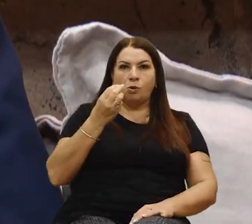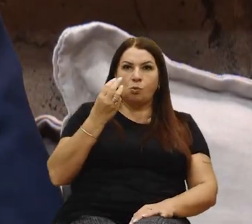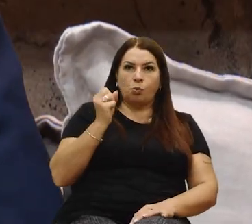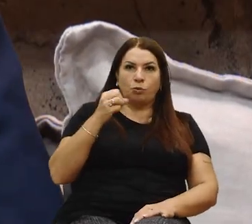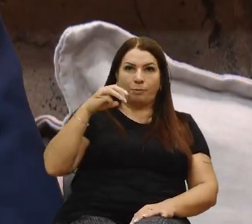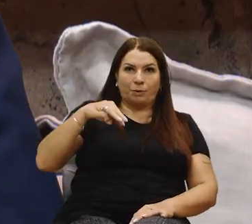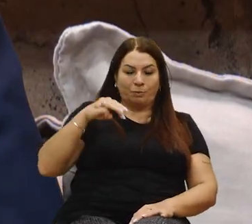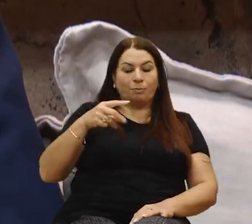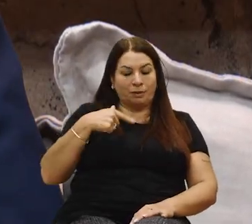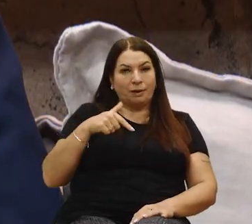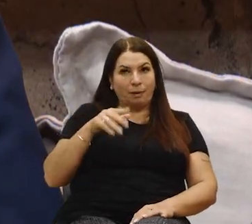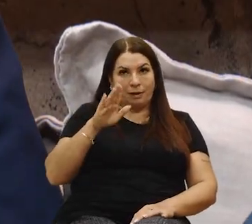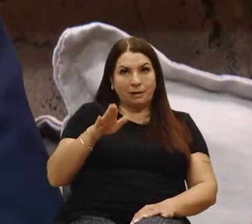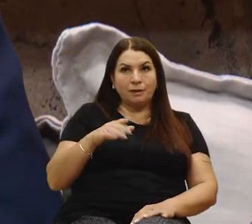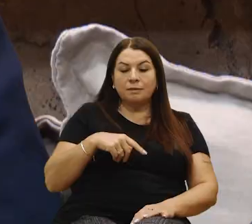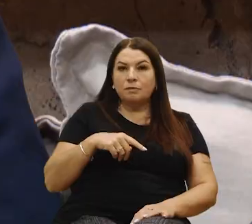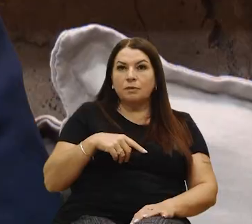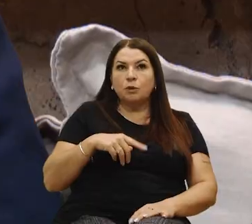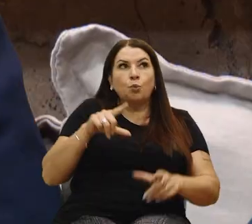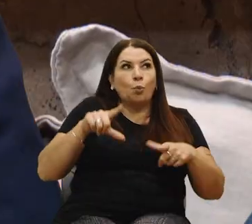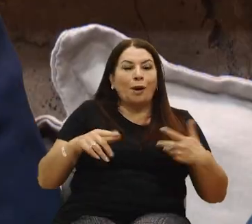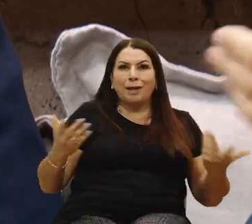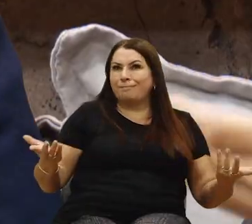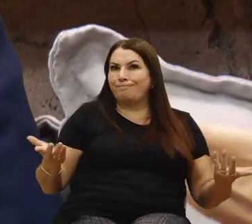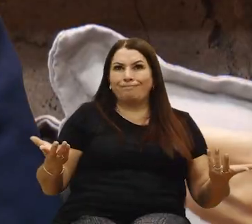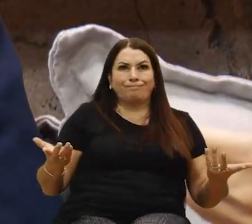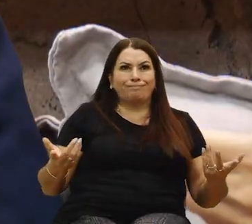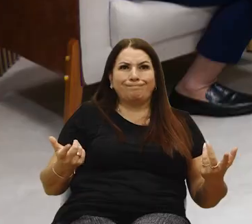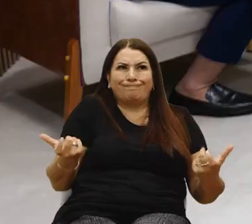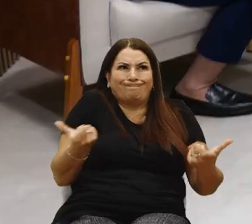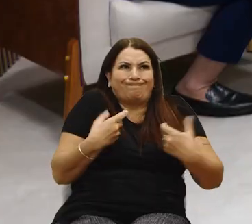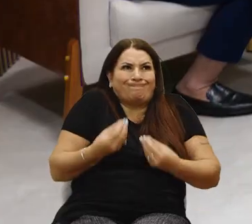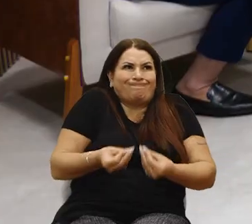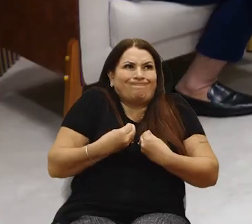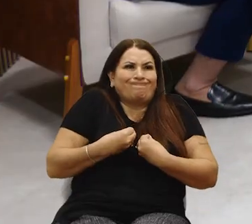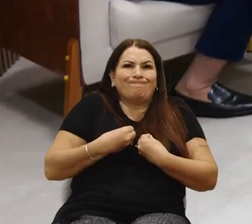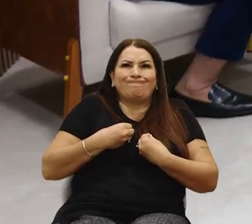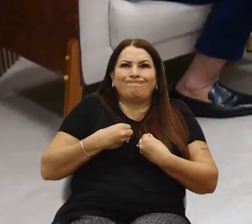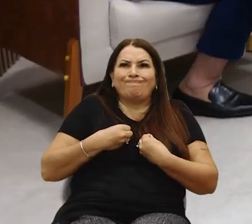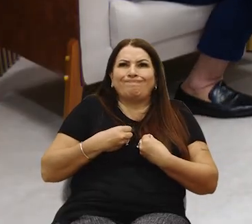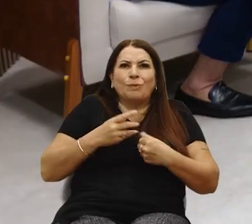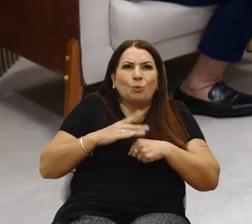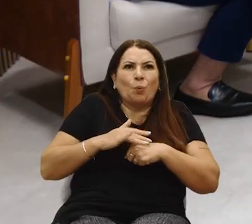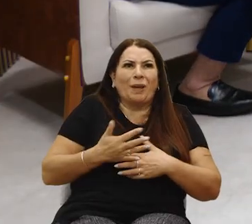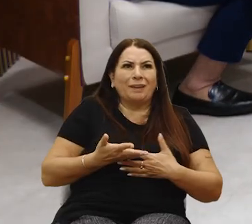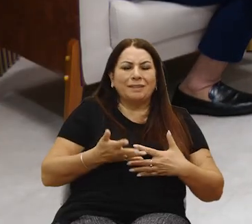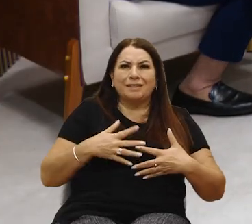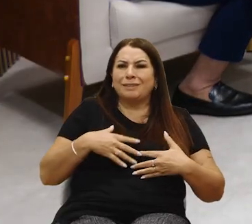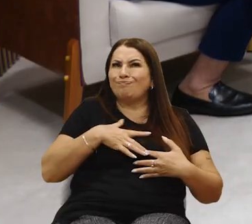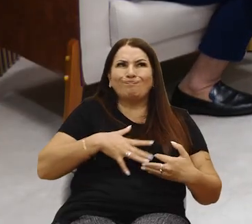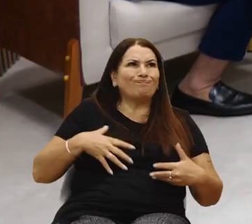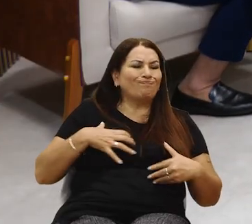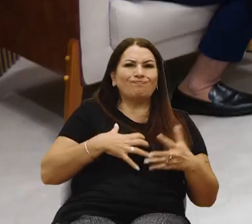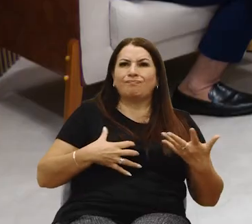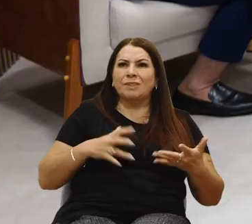né, para quem trabalha nessa jornada, num lugar que te faz mal. Um lugar que te adoece. As pessoas têm medo de denunciar, né? Não, e as pessoas,